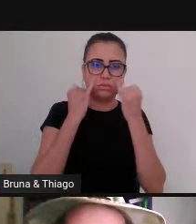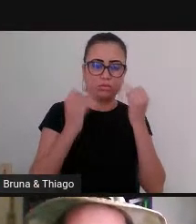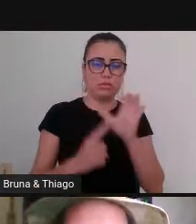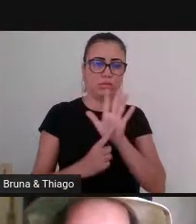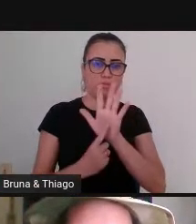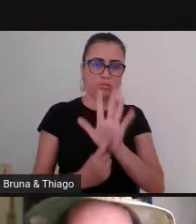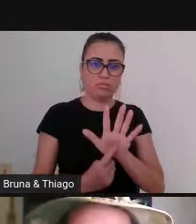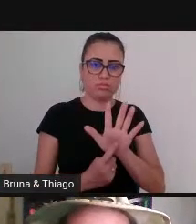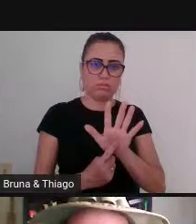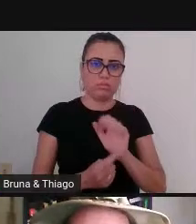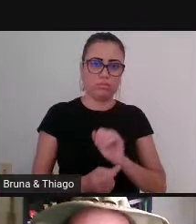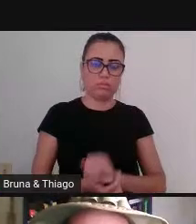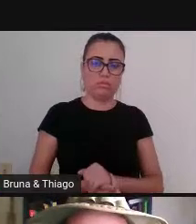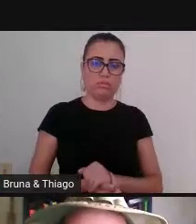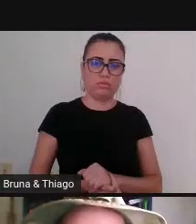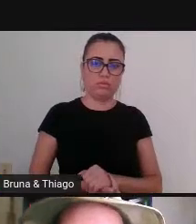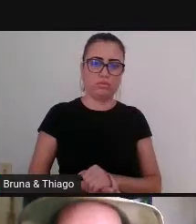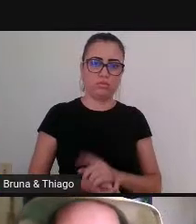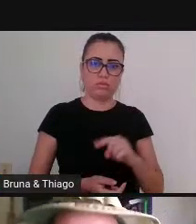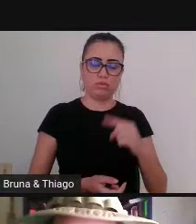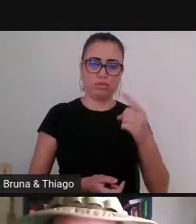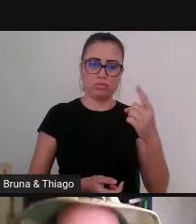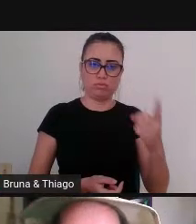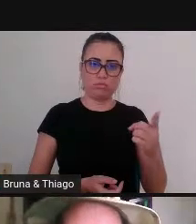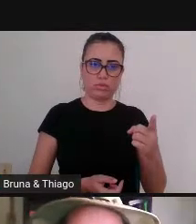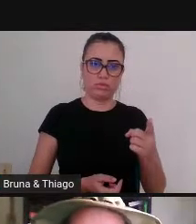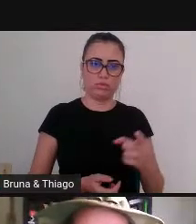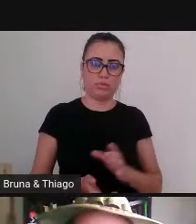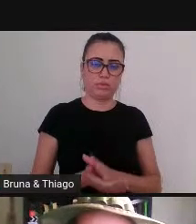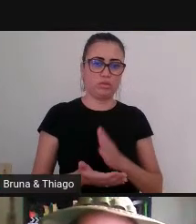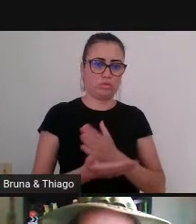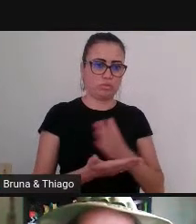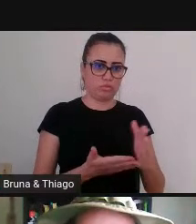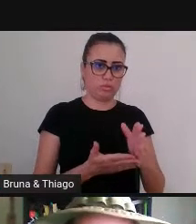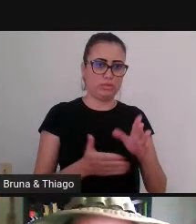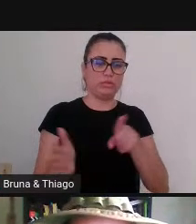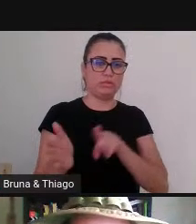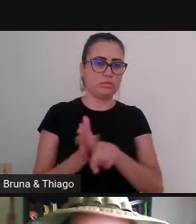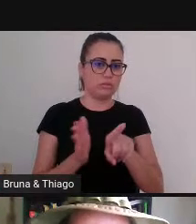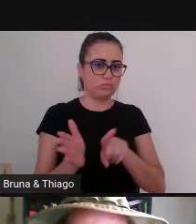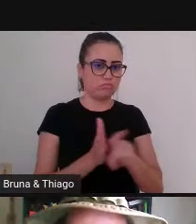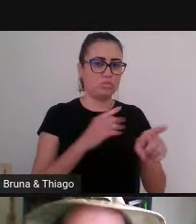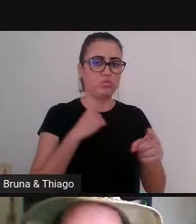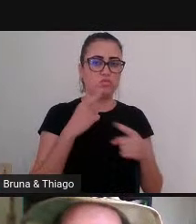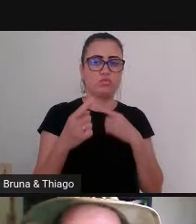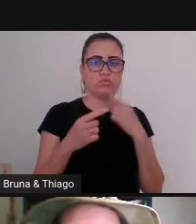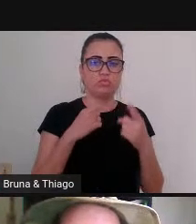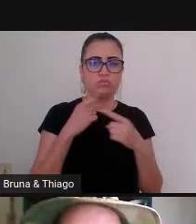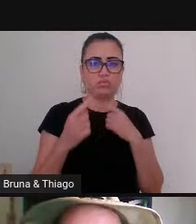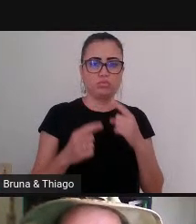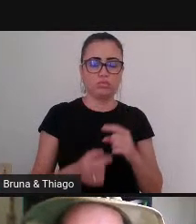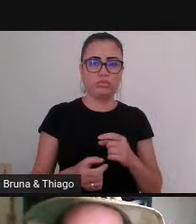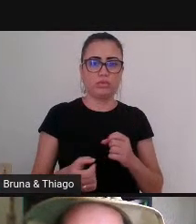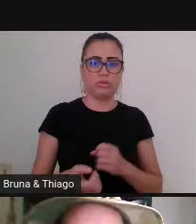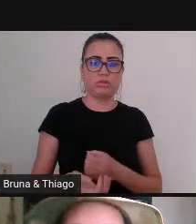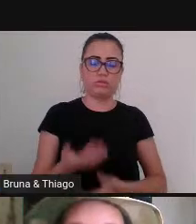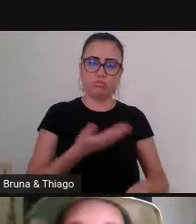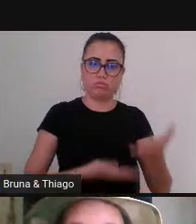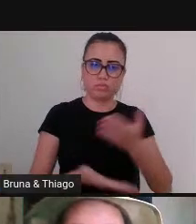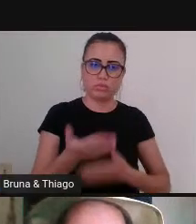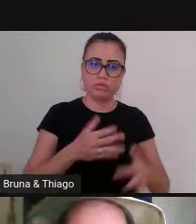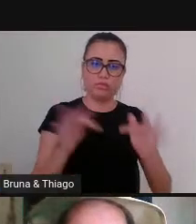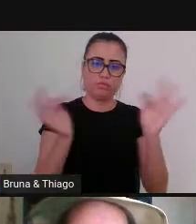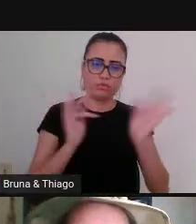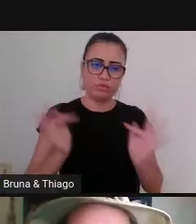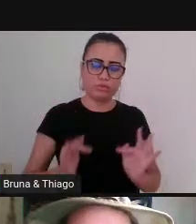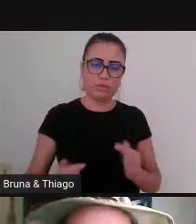preparei para vocês e aí depois a gente abre para perguntas, né? Perguntas para a gente interagir. Fico muito feliz, tá, com a